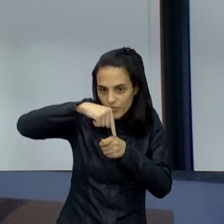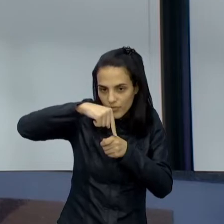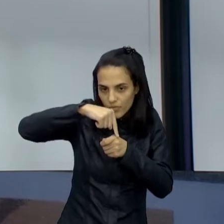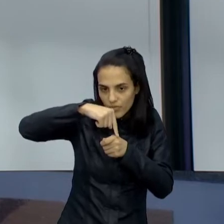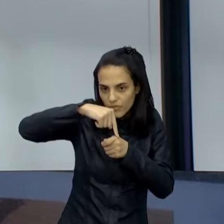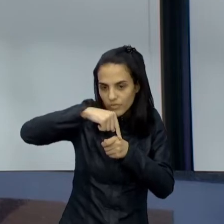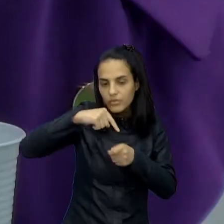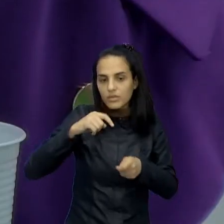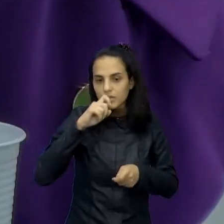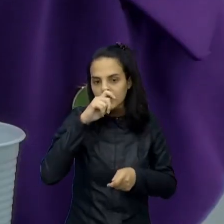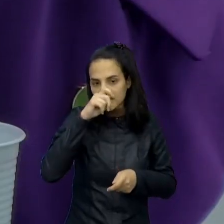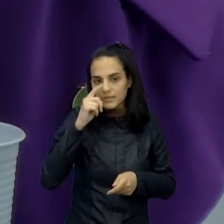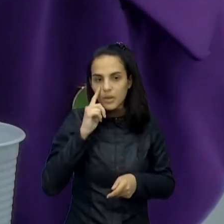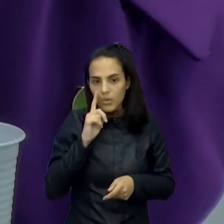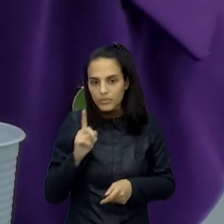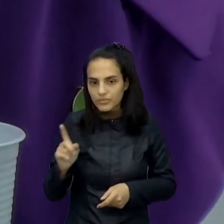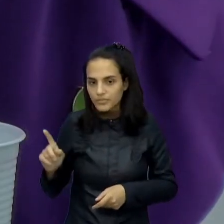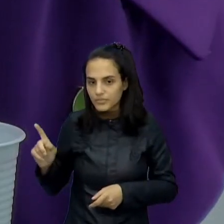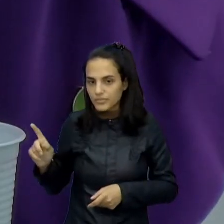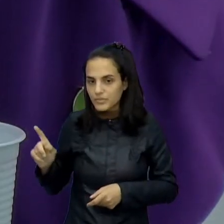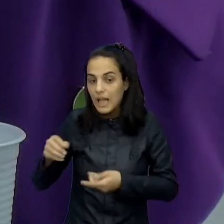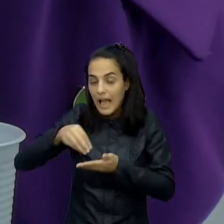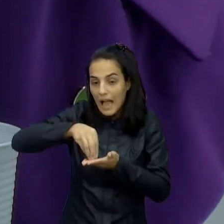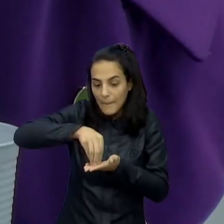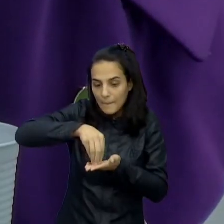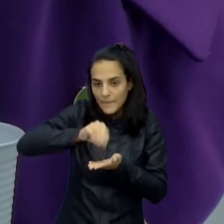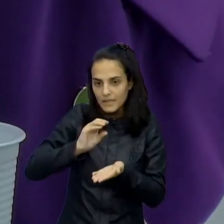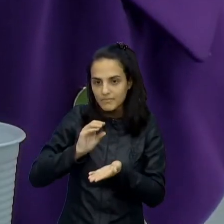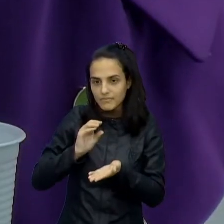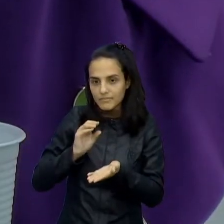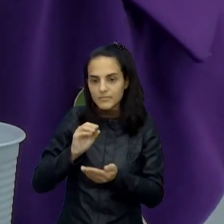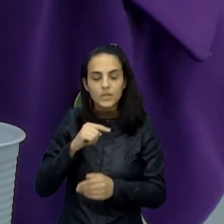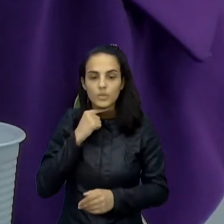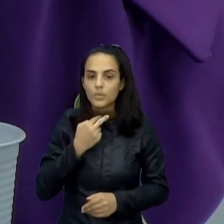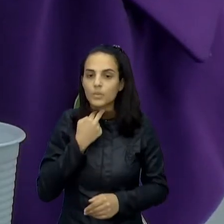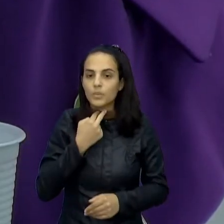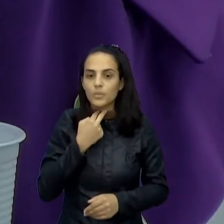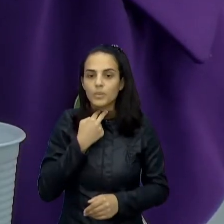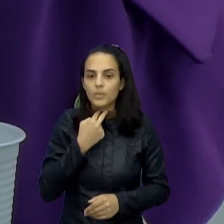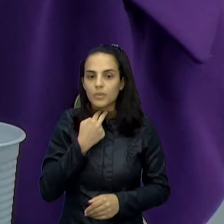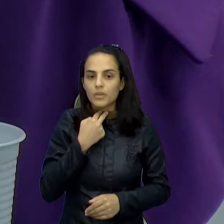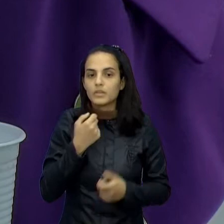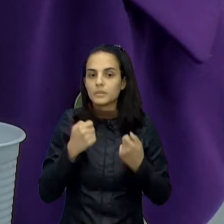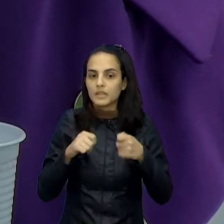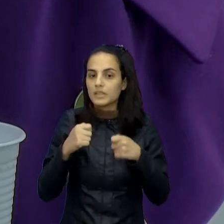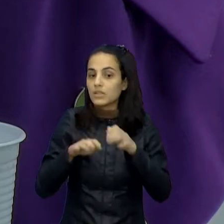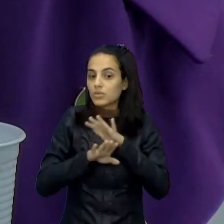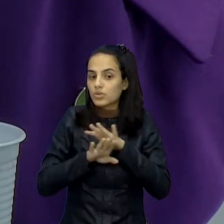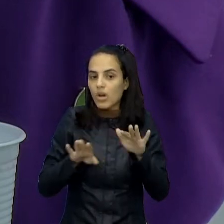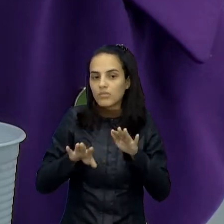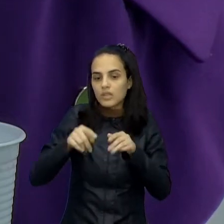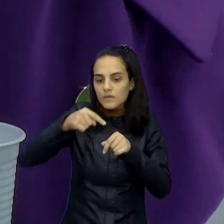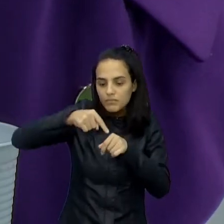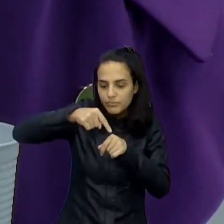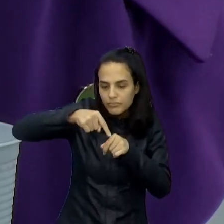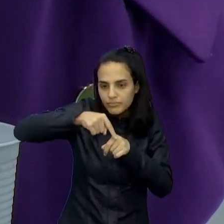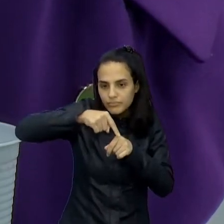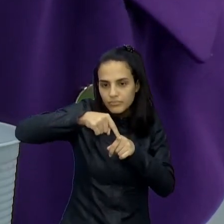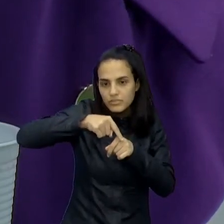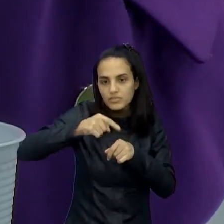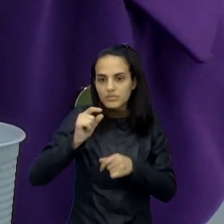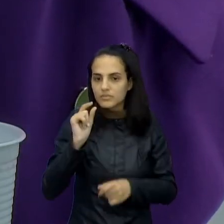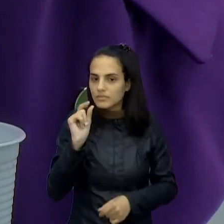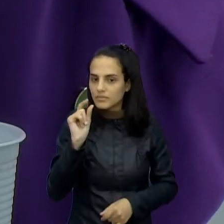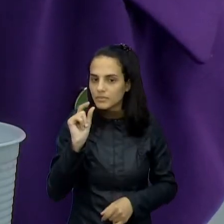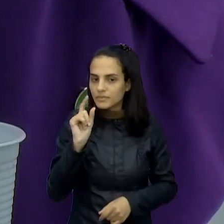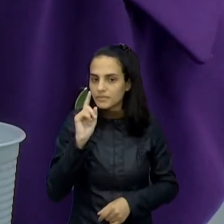ver, vou até pôr mais aqui na câmera de novo, ó. Tem um furinho aqui embaixo, tá vendo? Não pode furar desse lado aqui que dá errado. Então eu peguei e fiz